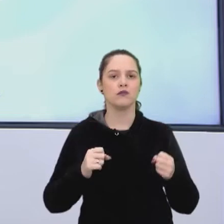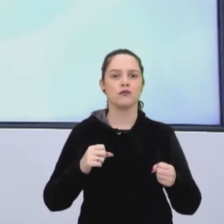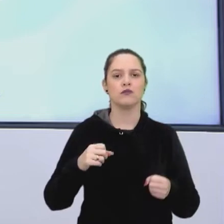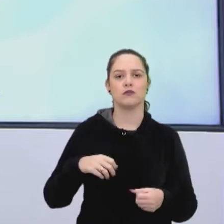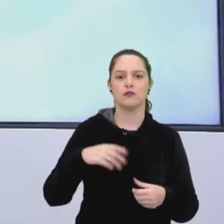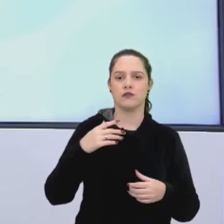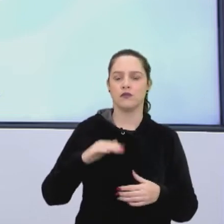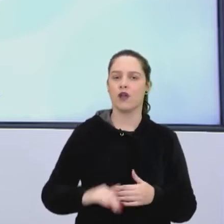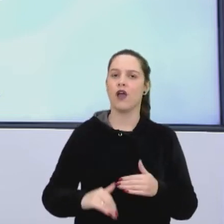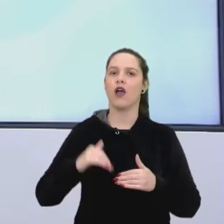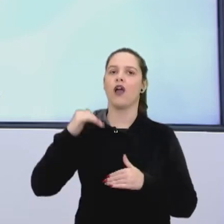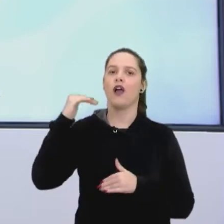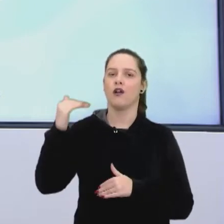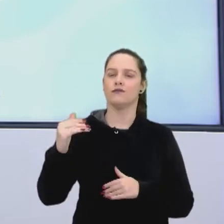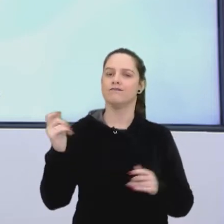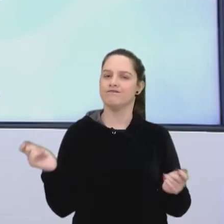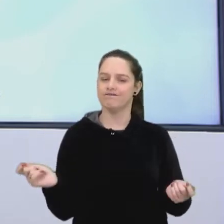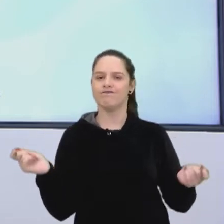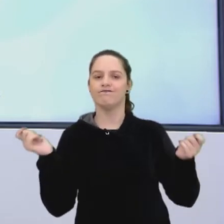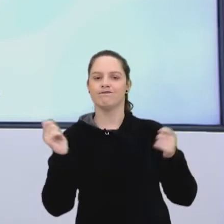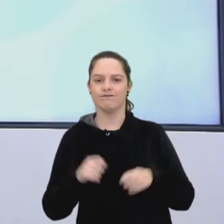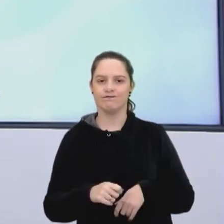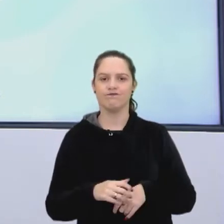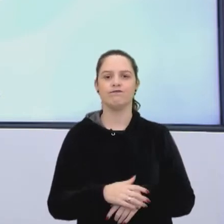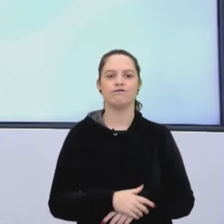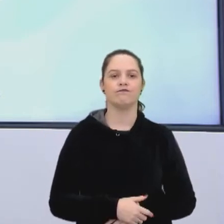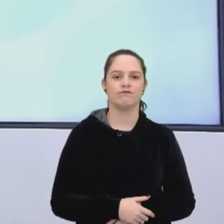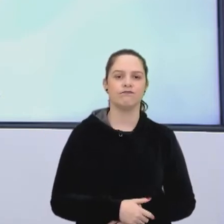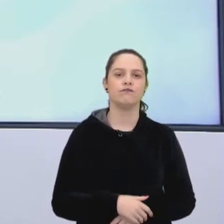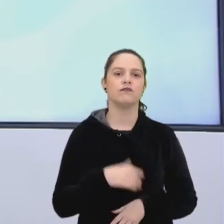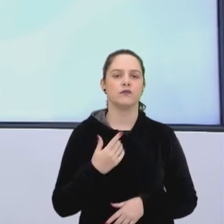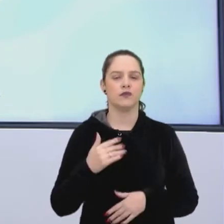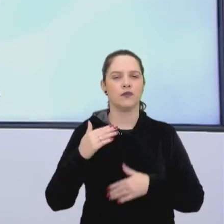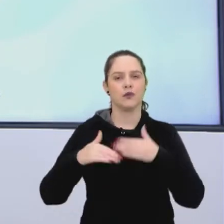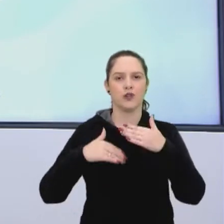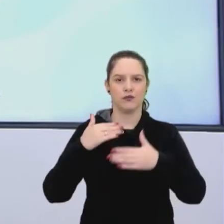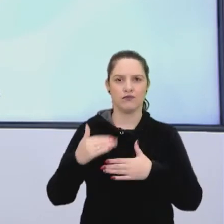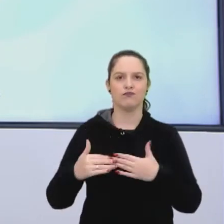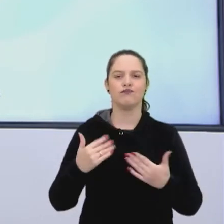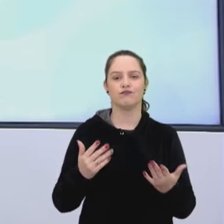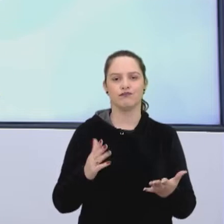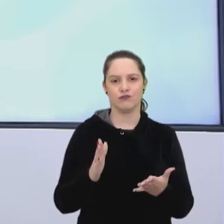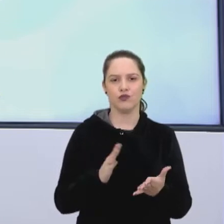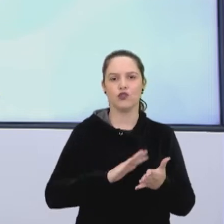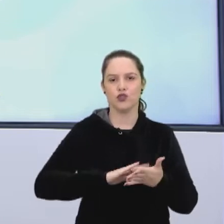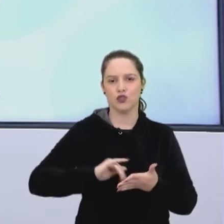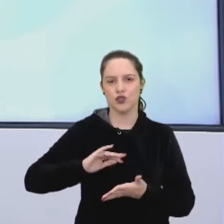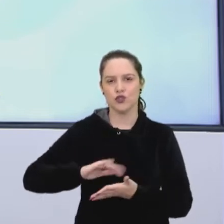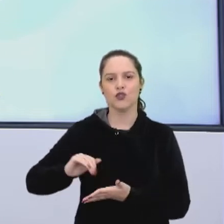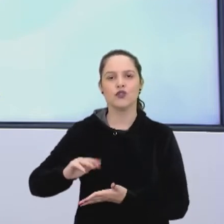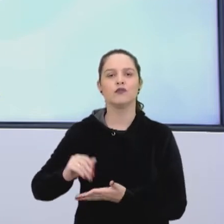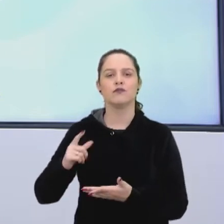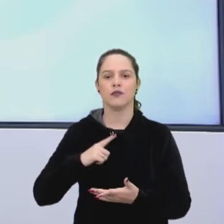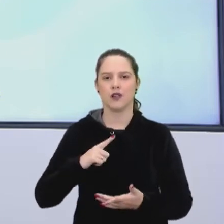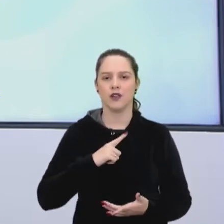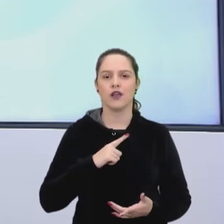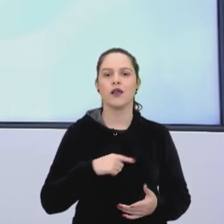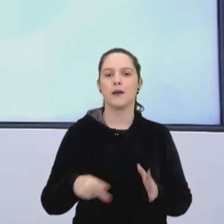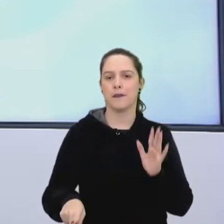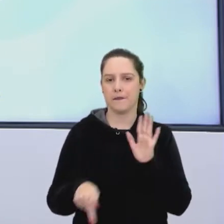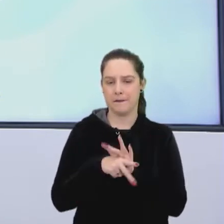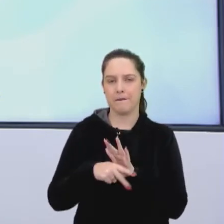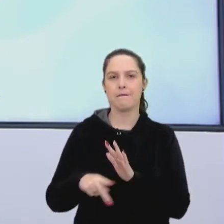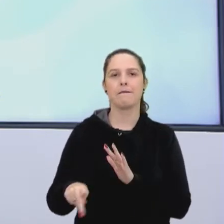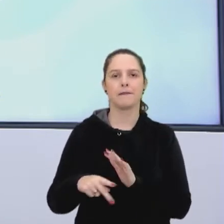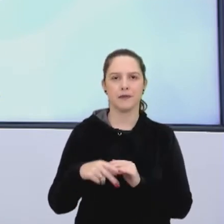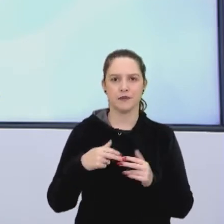alta sustentabilidade através das comunidades tradicionais, né, tirando aí o seu ganho, né, dentro das próprias